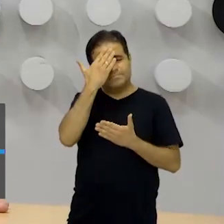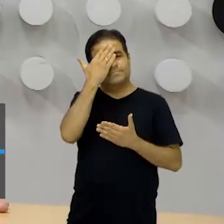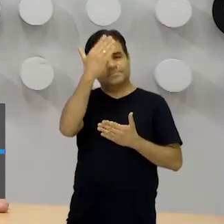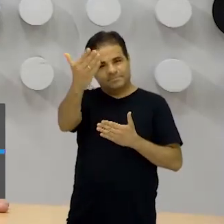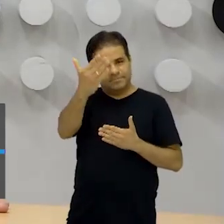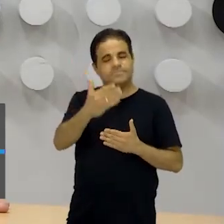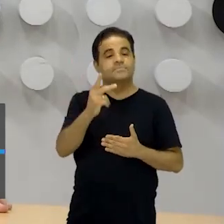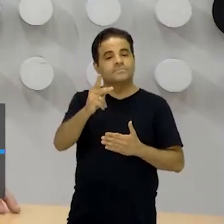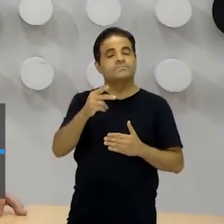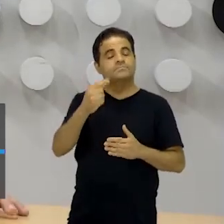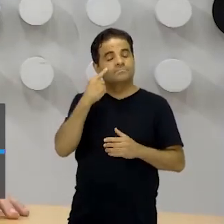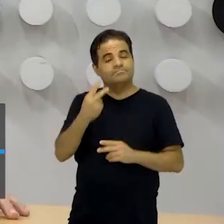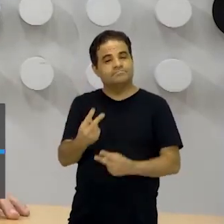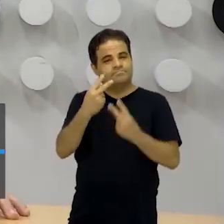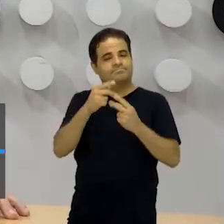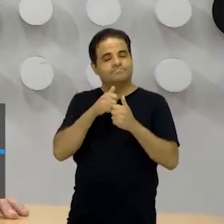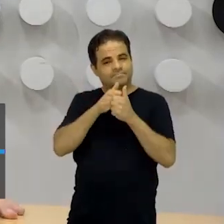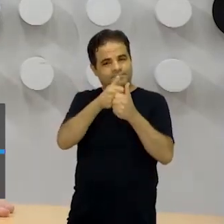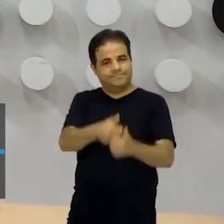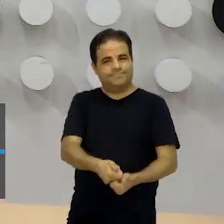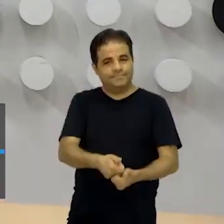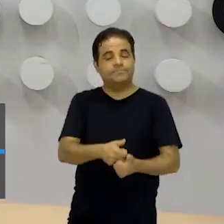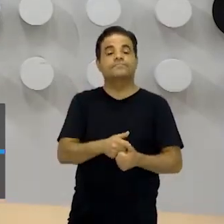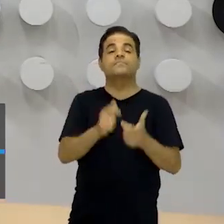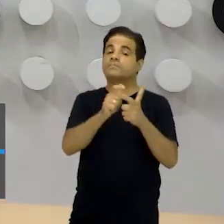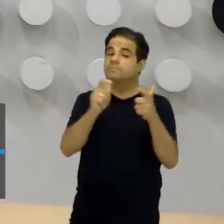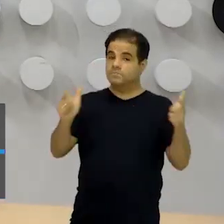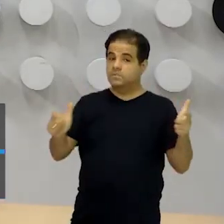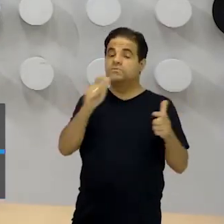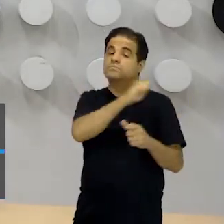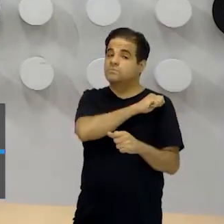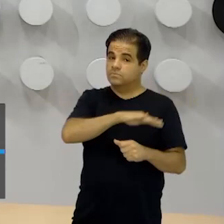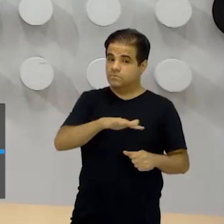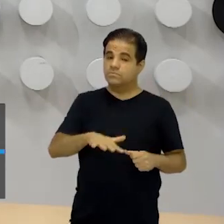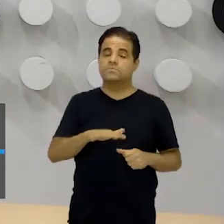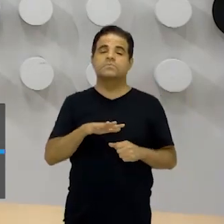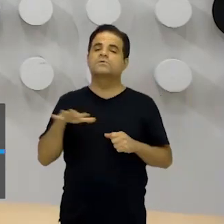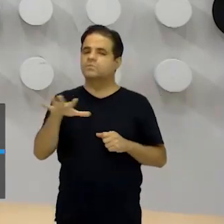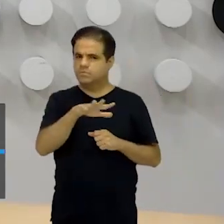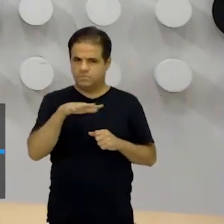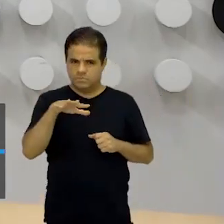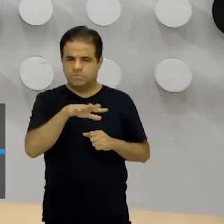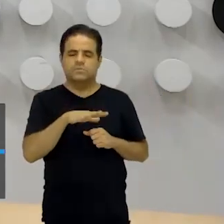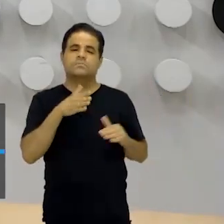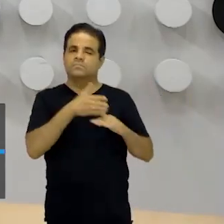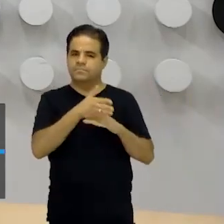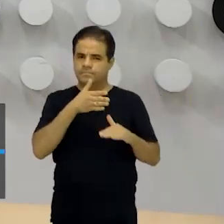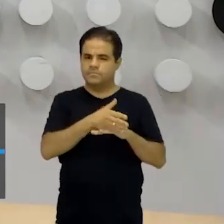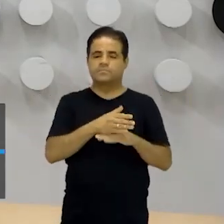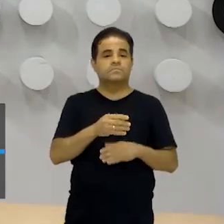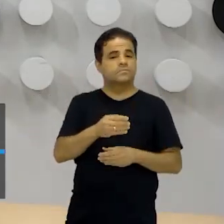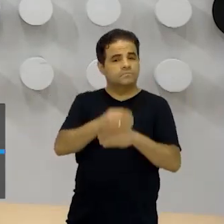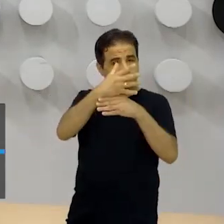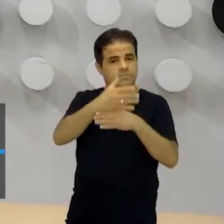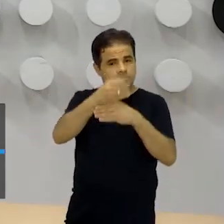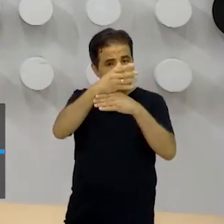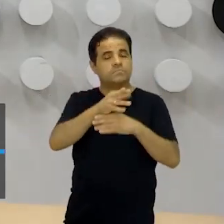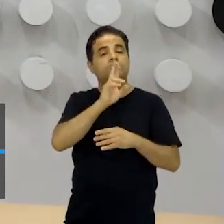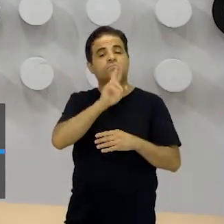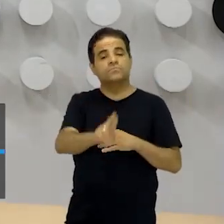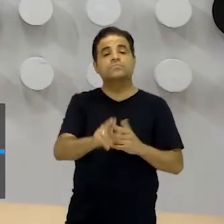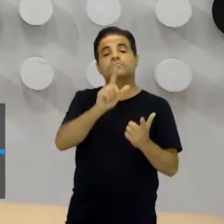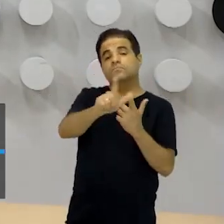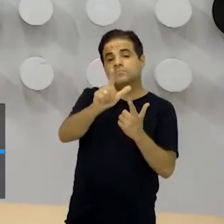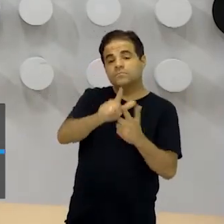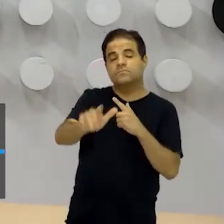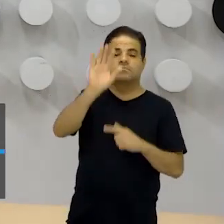pela sua audiência e pela participação. A maioria dos alunos, professores que está participando aqui no chat conosco, respondeu a